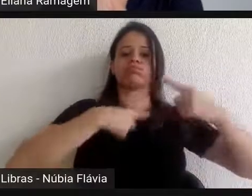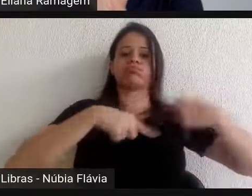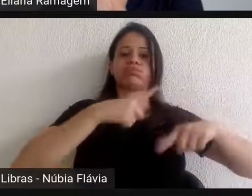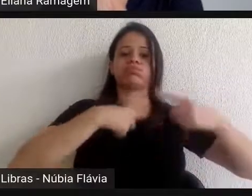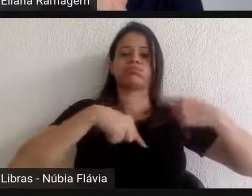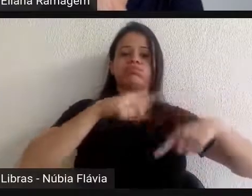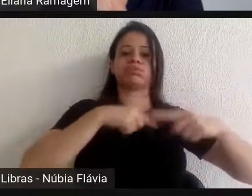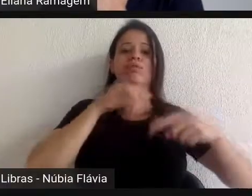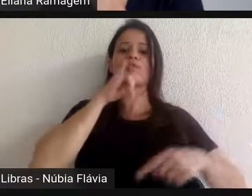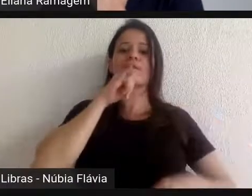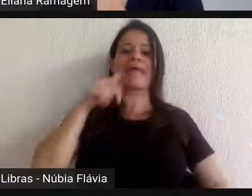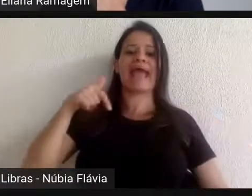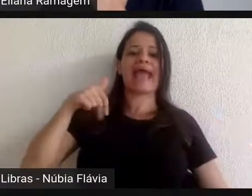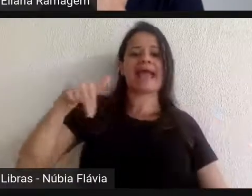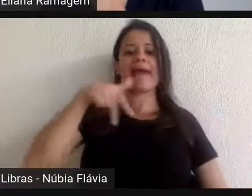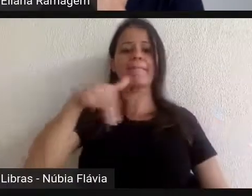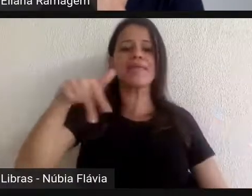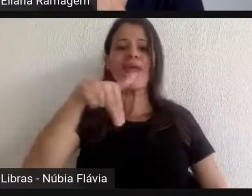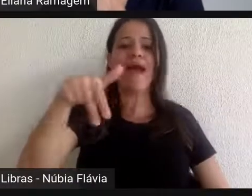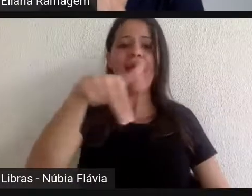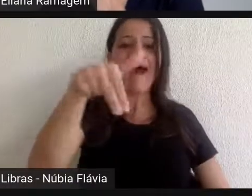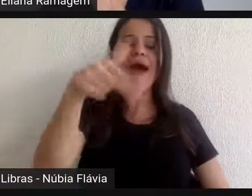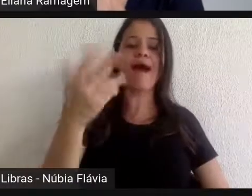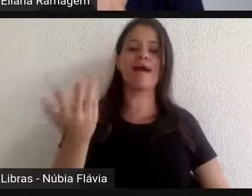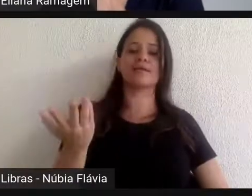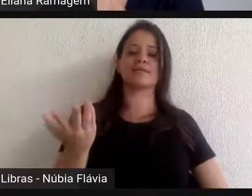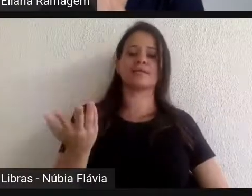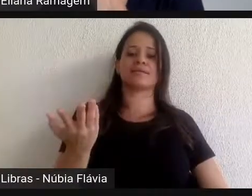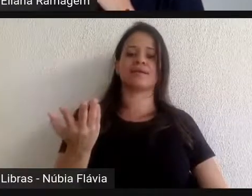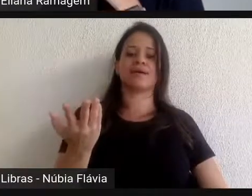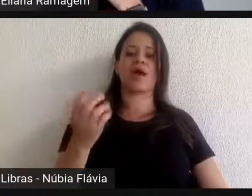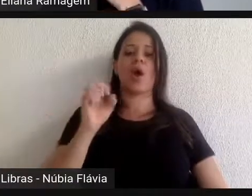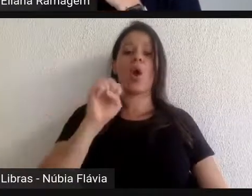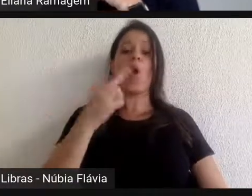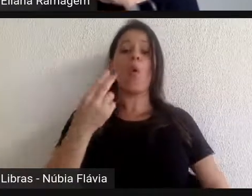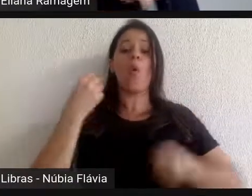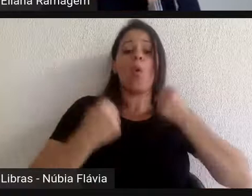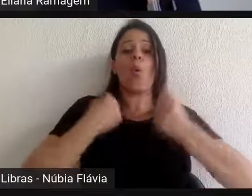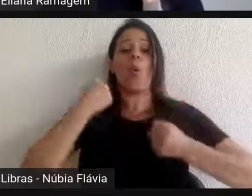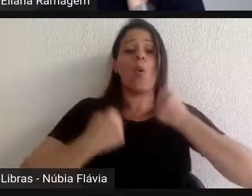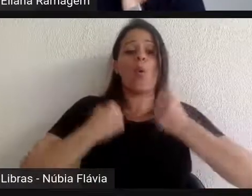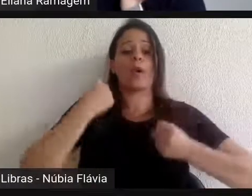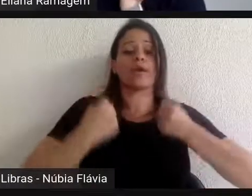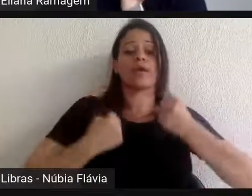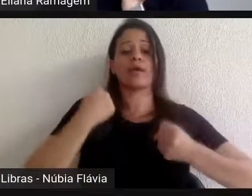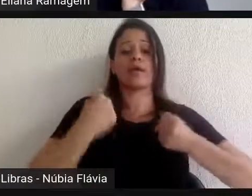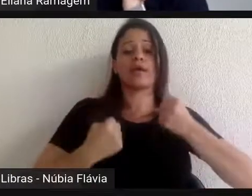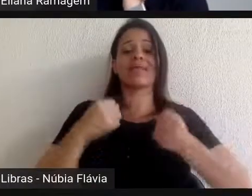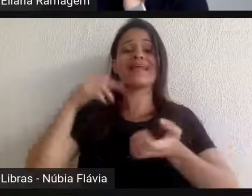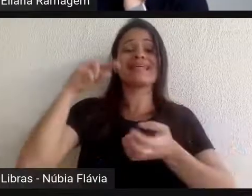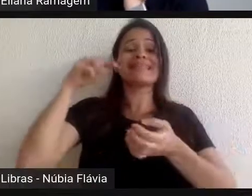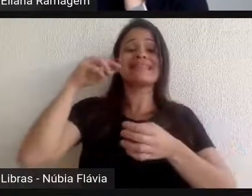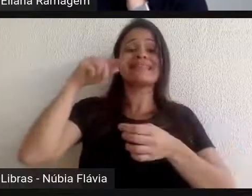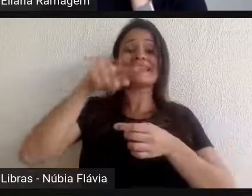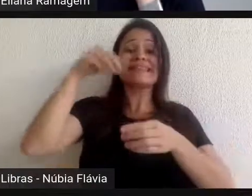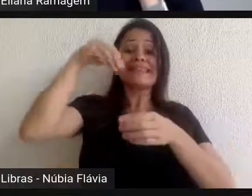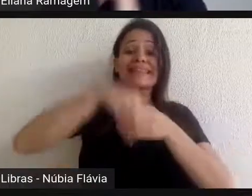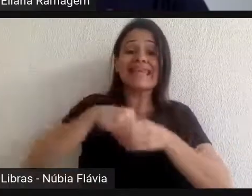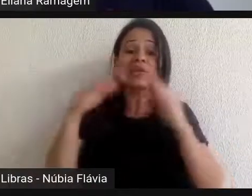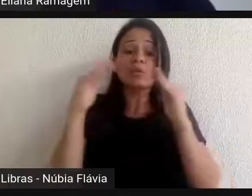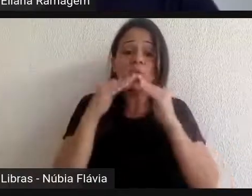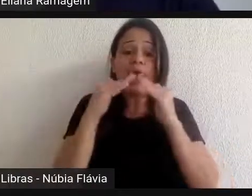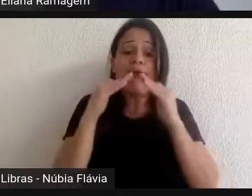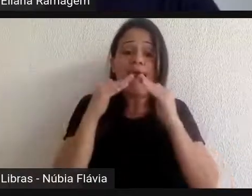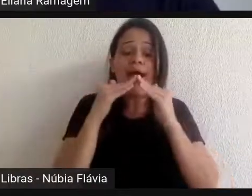faria numa caminhada no exterior ou uma corrida. Dentro de casa, como o espaço é reduzido, e